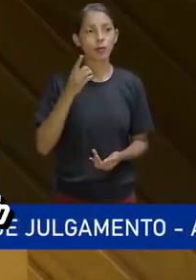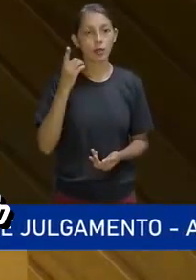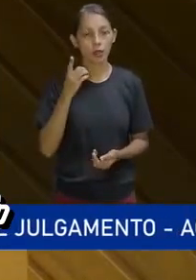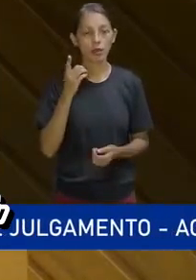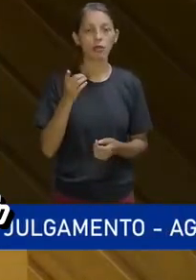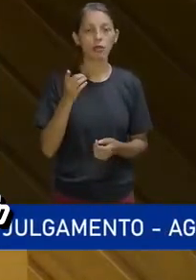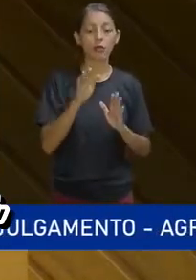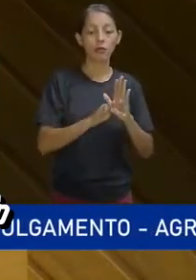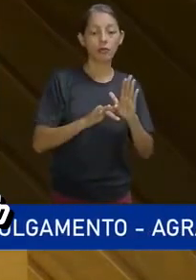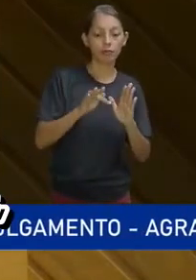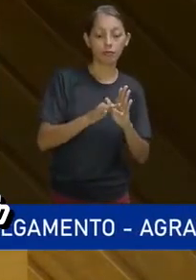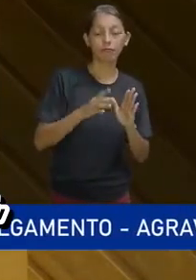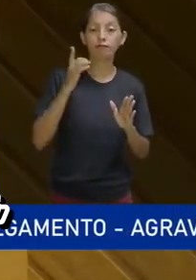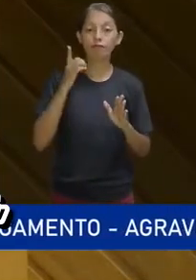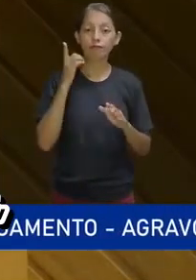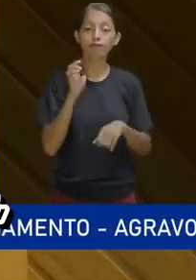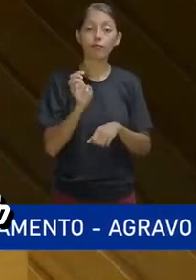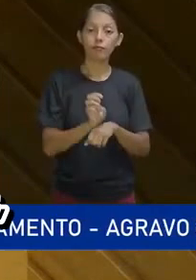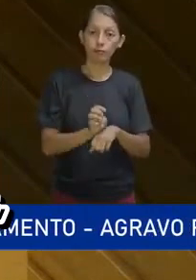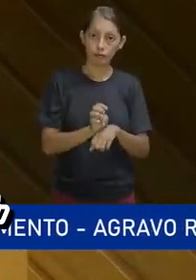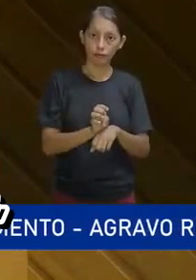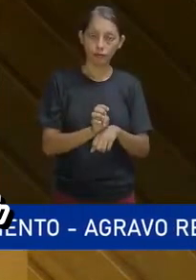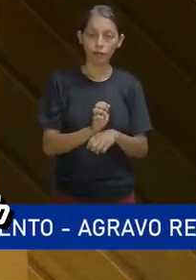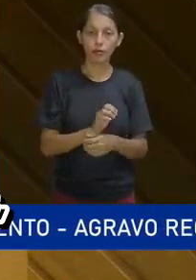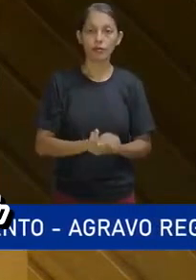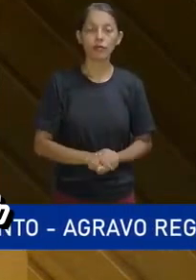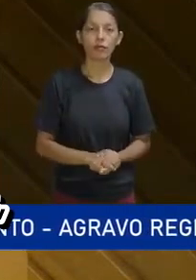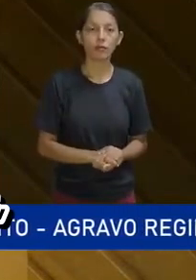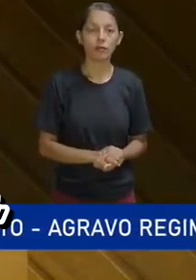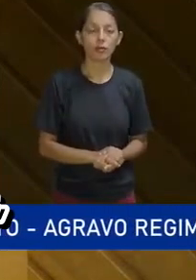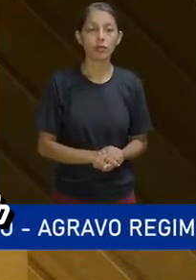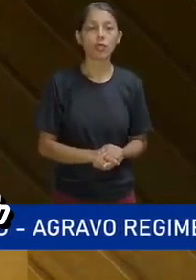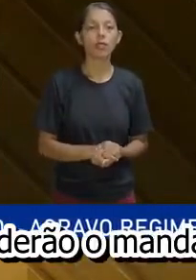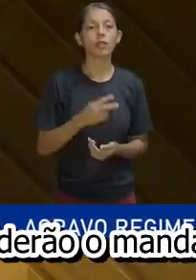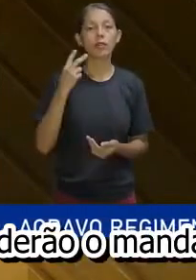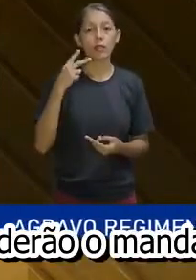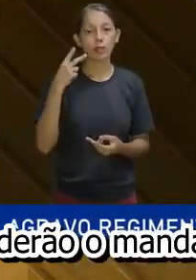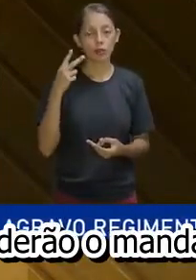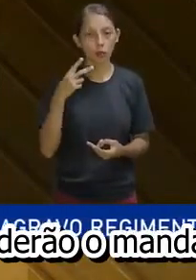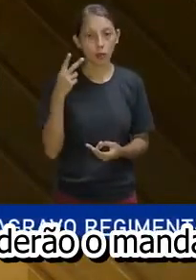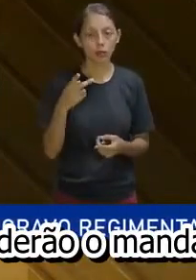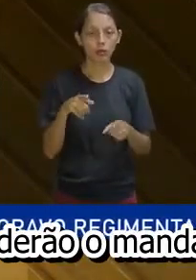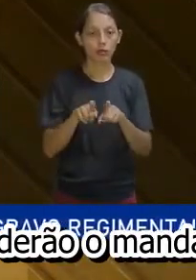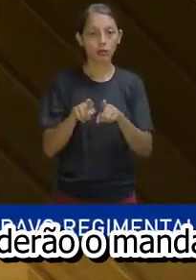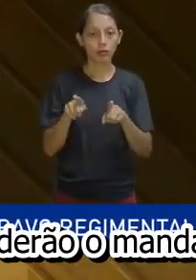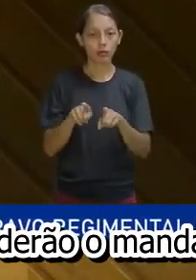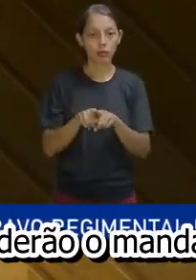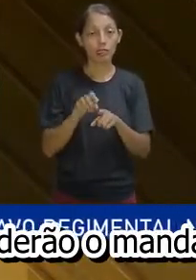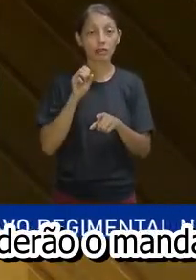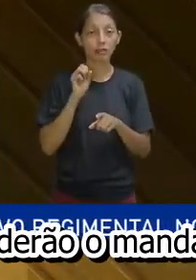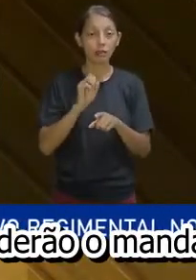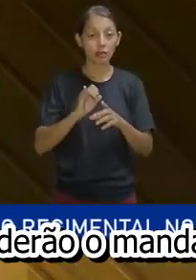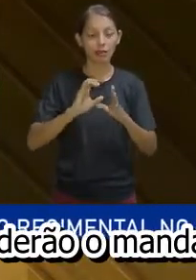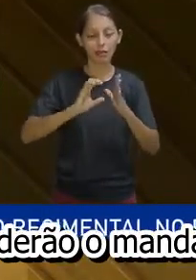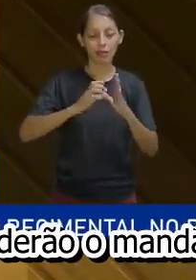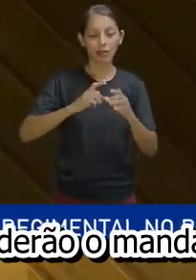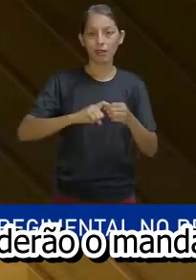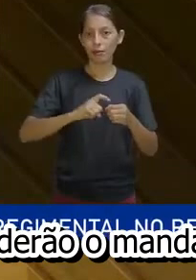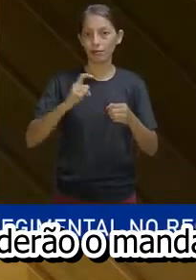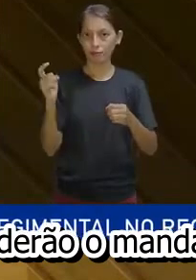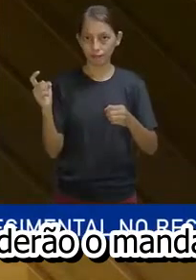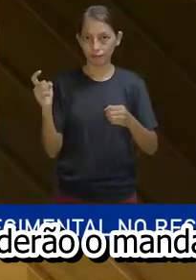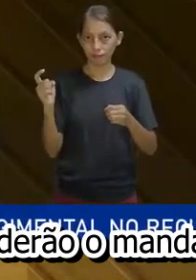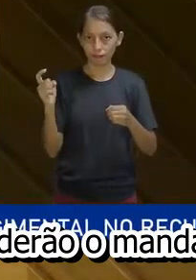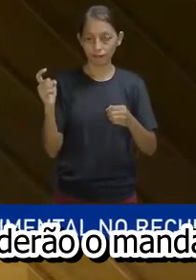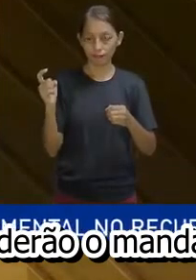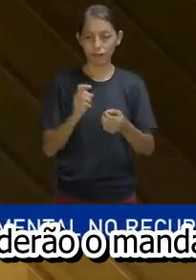deputados estaduais, os deputados distritais e os vereadores que se desligarem do partido pelo qual tenham